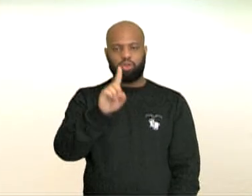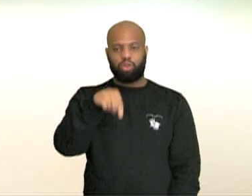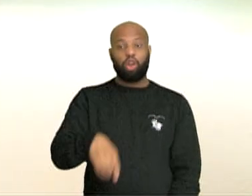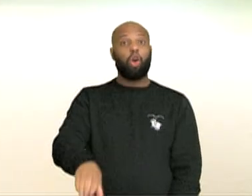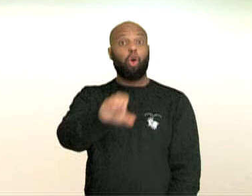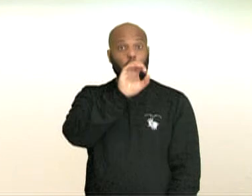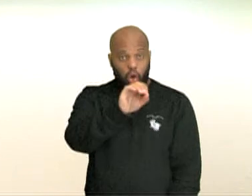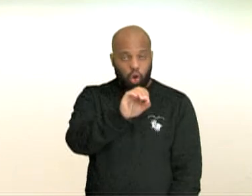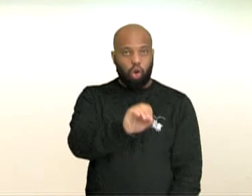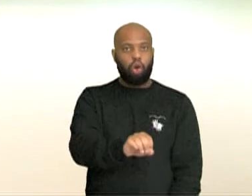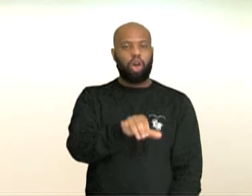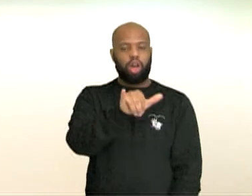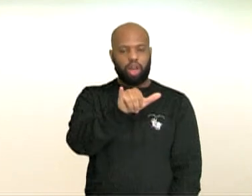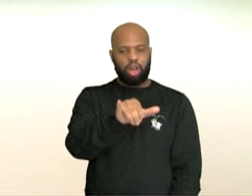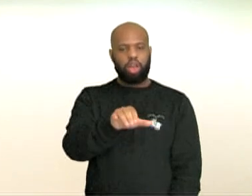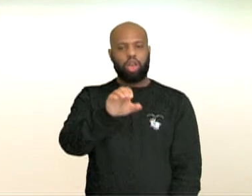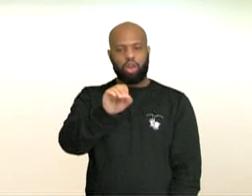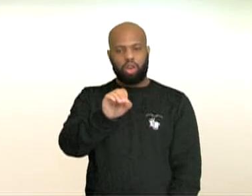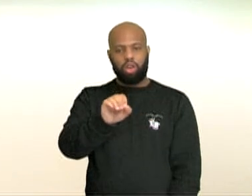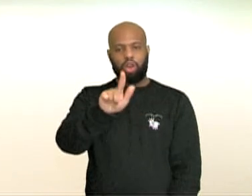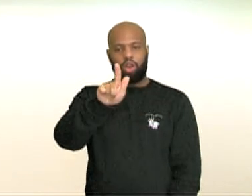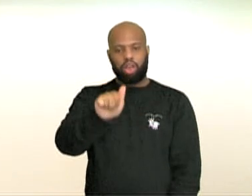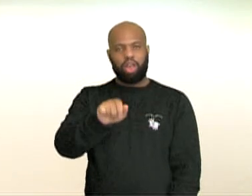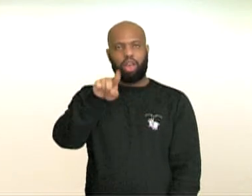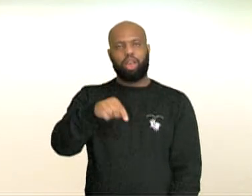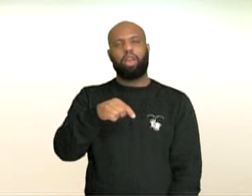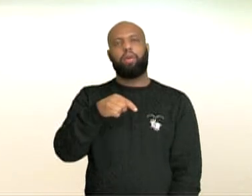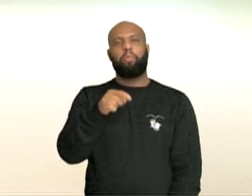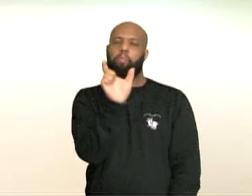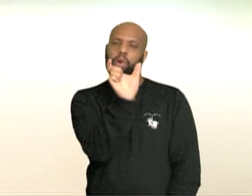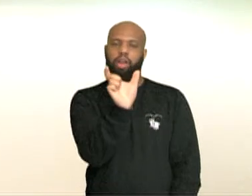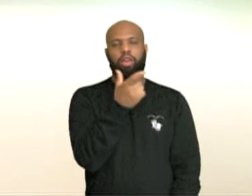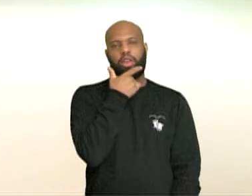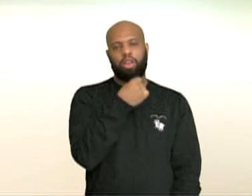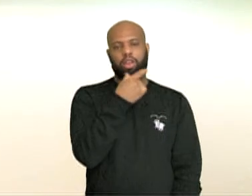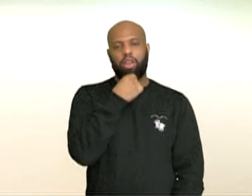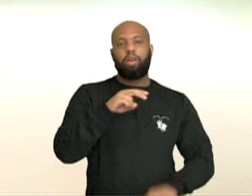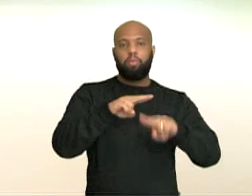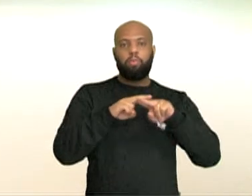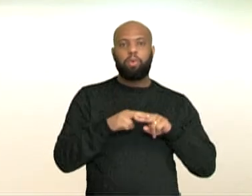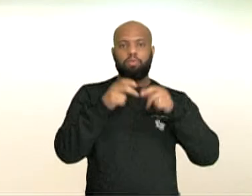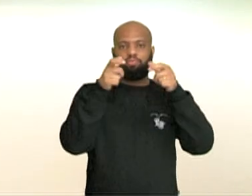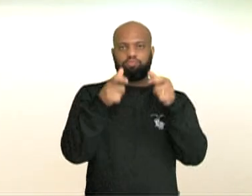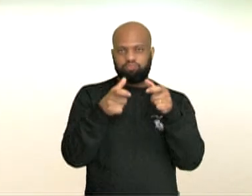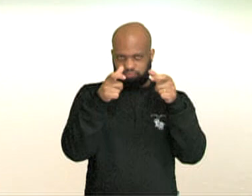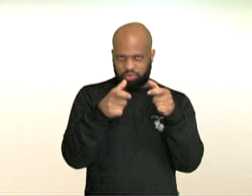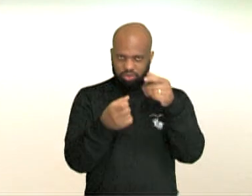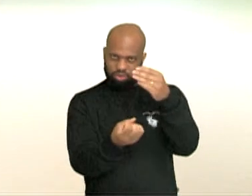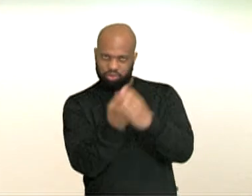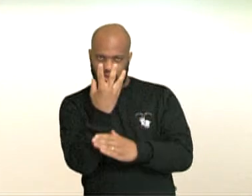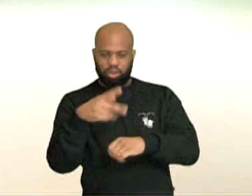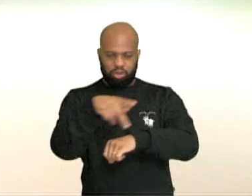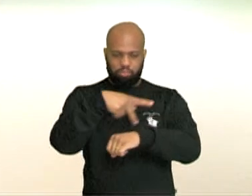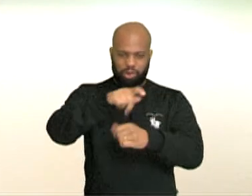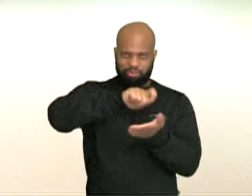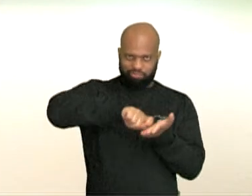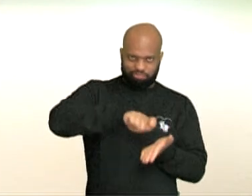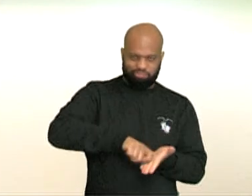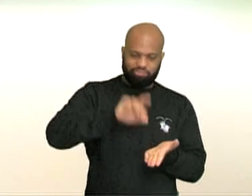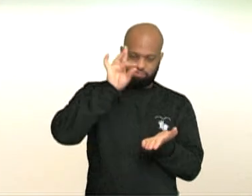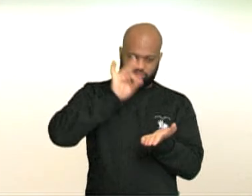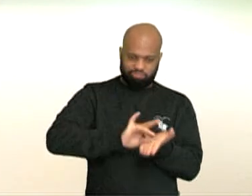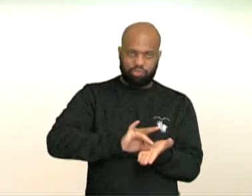nós falamos, então, essa palavra é masculina, tá? Pela sua origem, pelos países, pela sua escrita